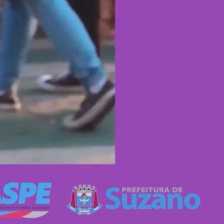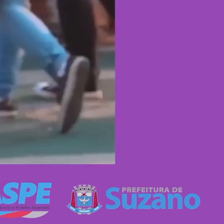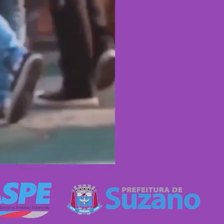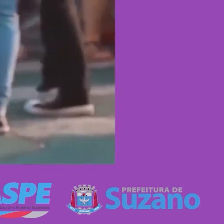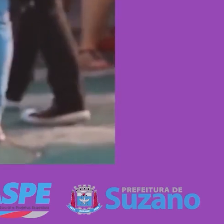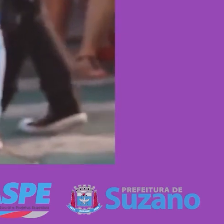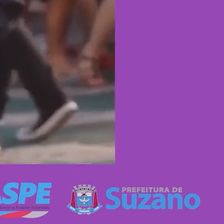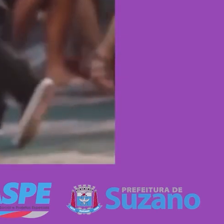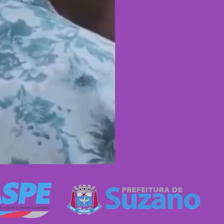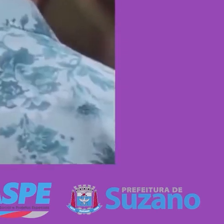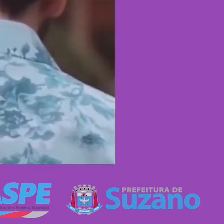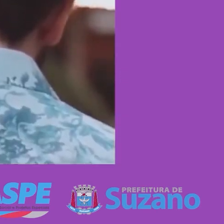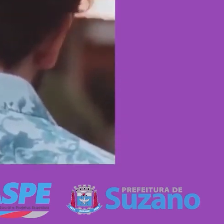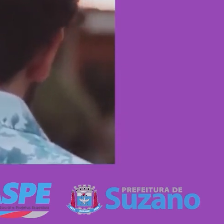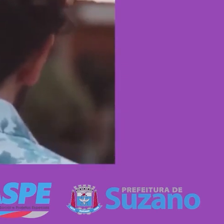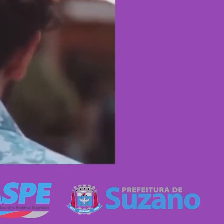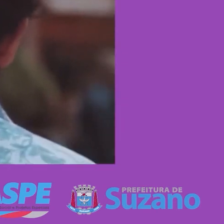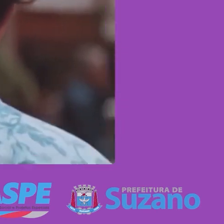Sofremos.